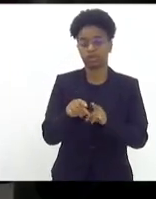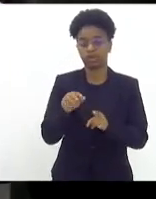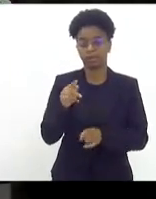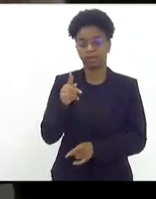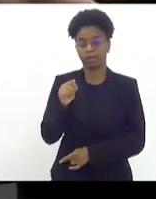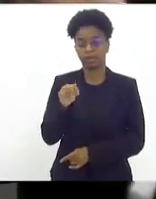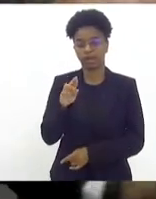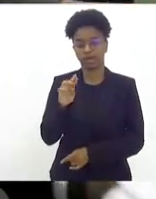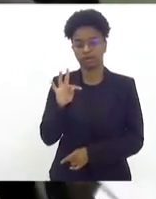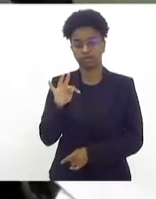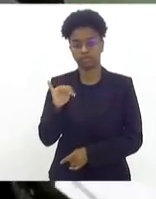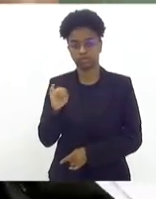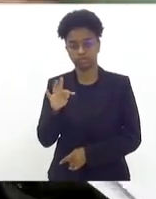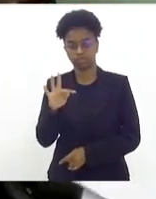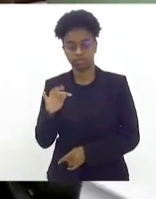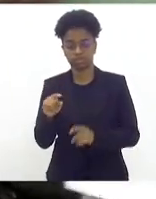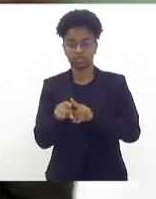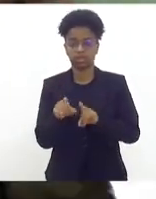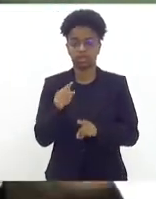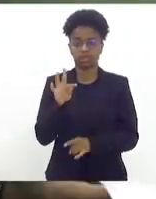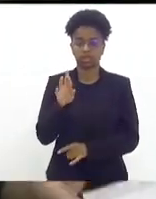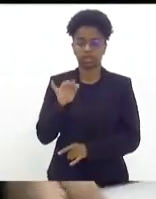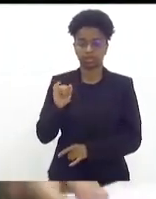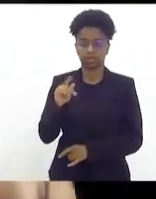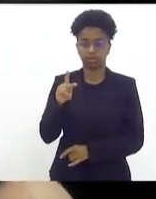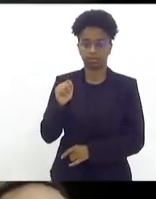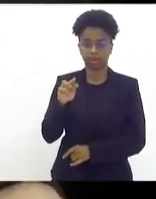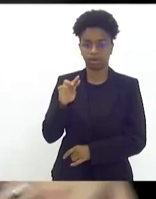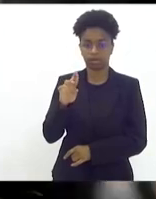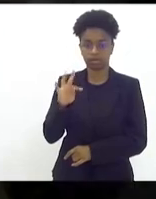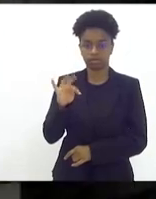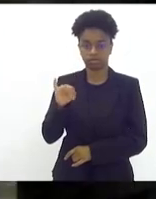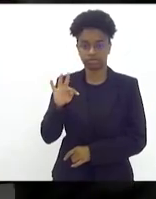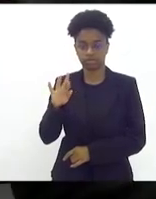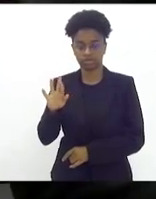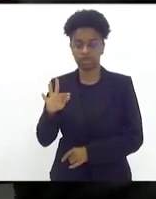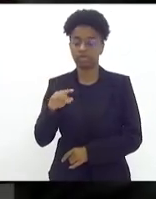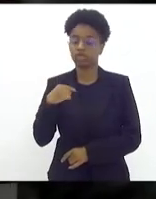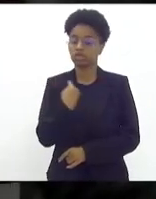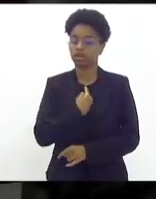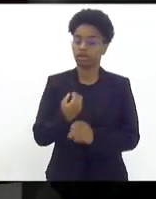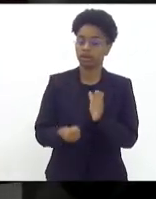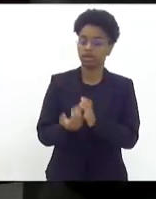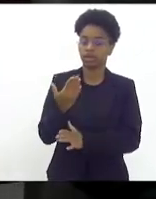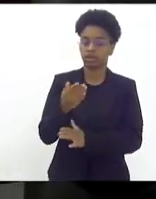Tripartite. Então, a gente está aqui criando, na realidade, com esse projeto, nós estamos ainda